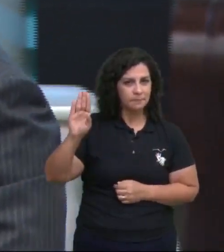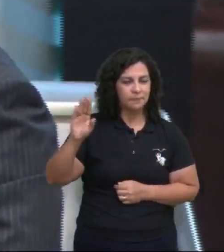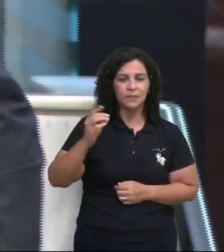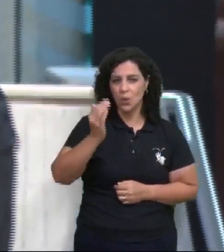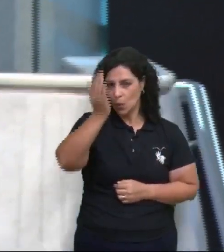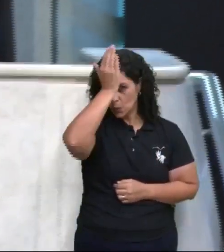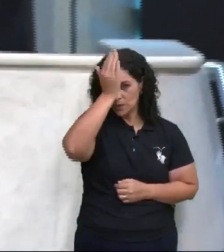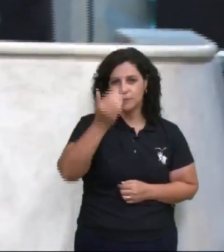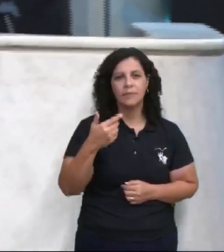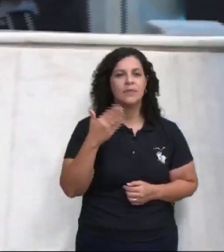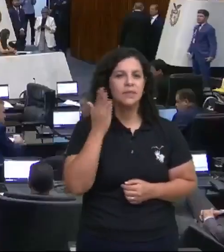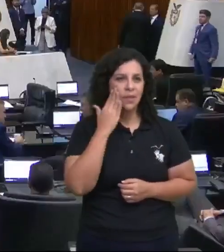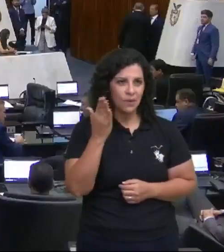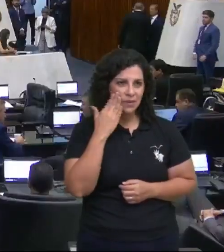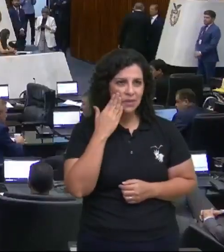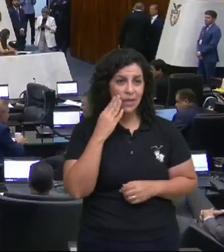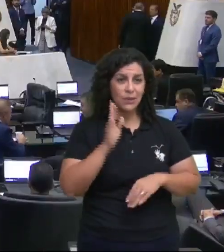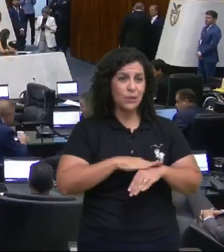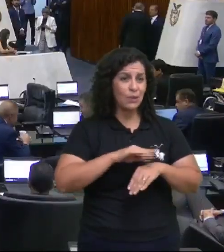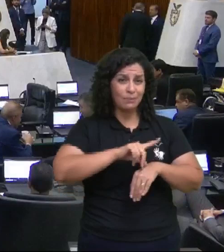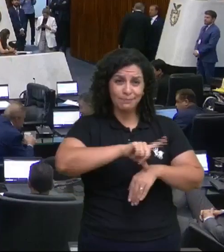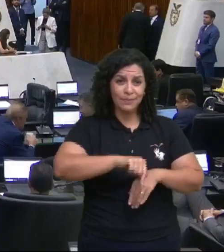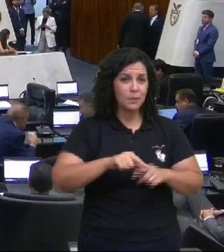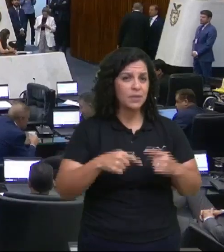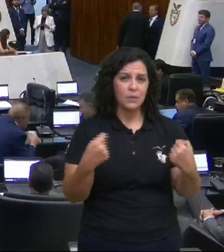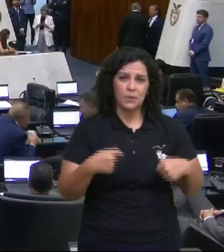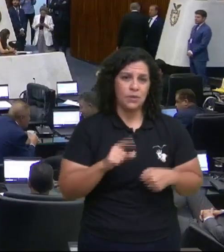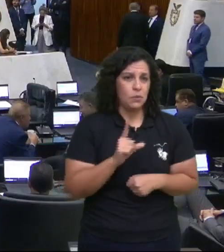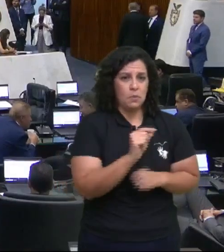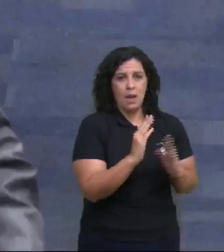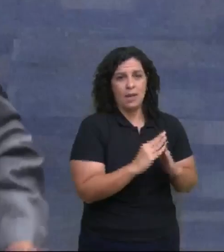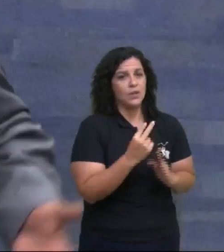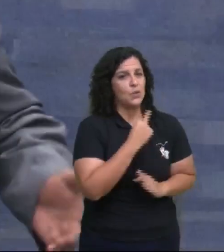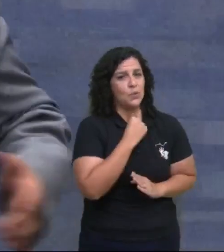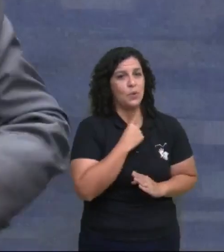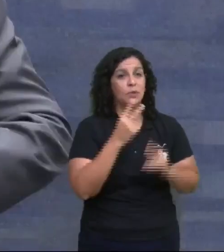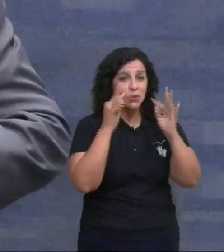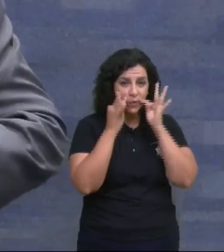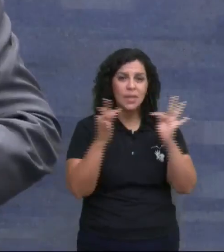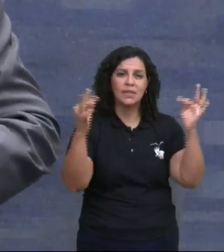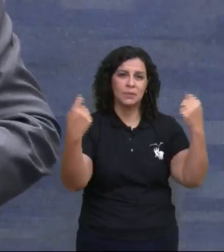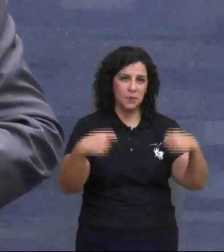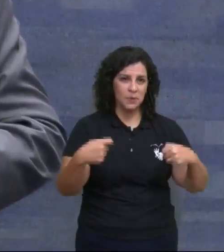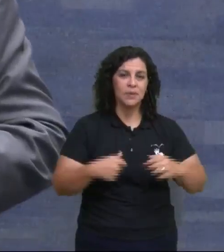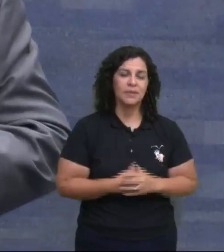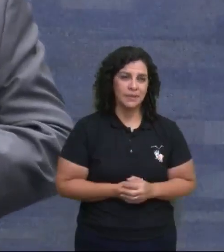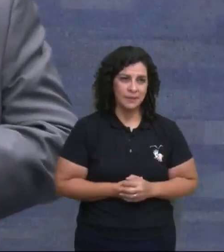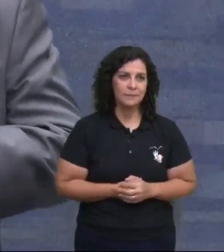deputado. Eu sei que o tempo está, mas eu não posso ir para casa sem dar o meu testemunho aqui.